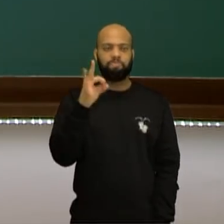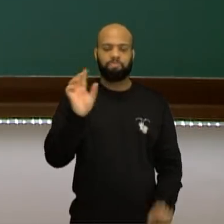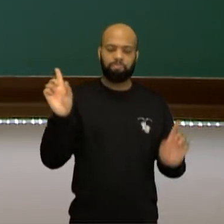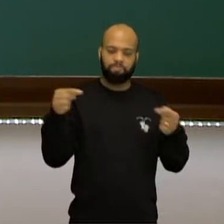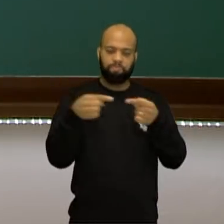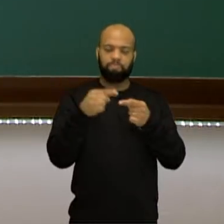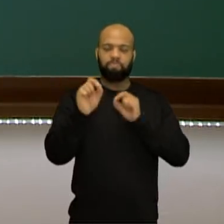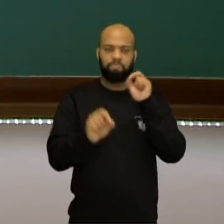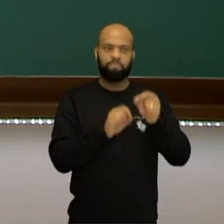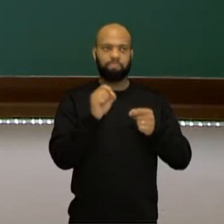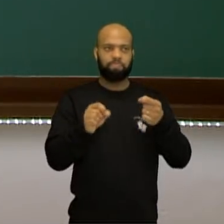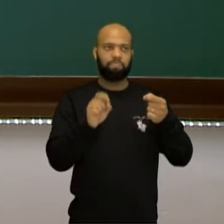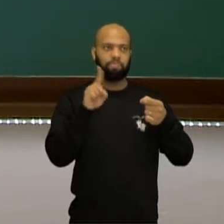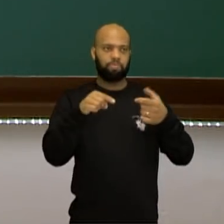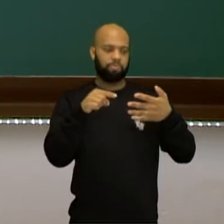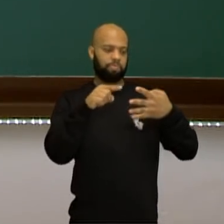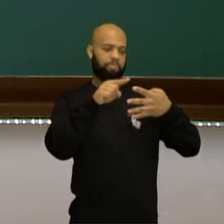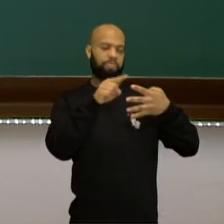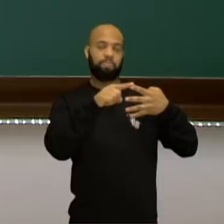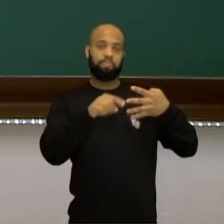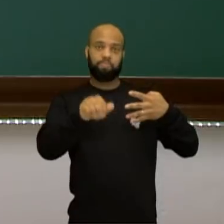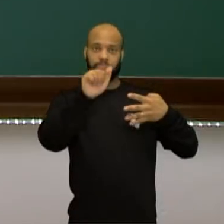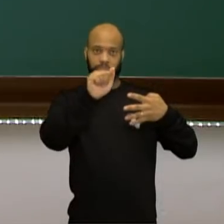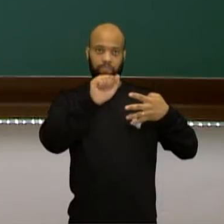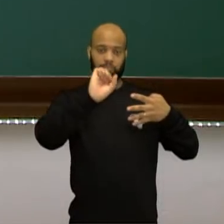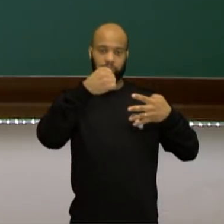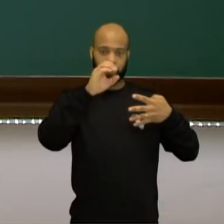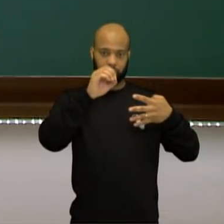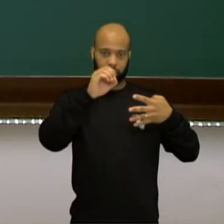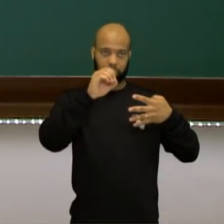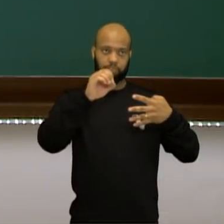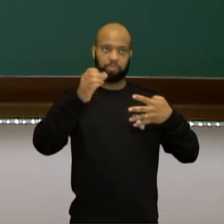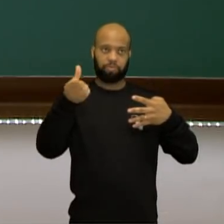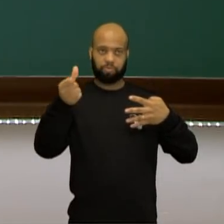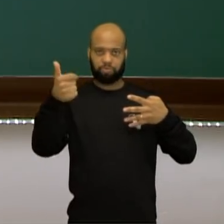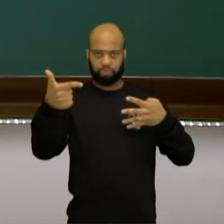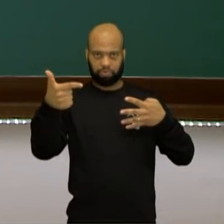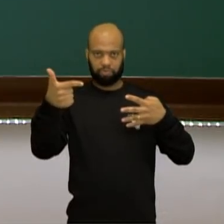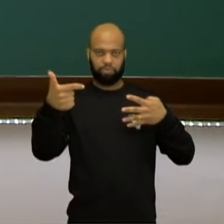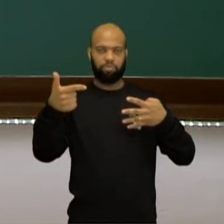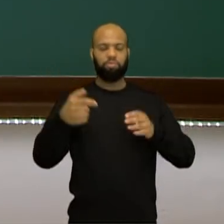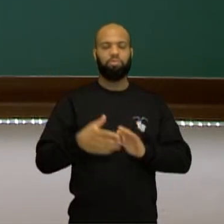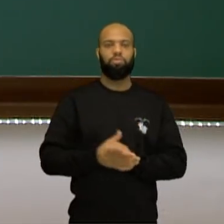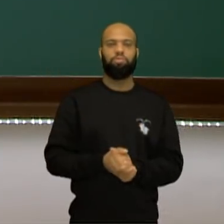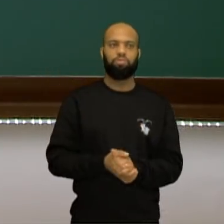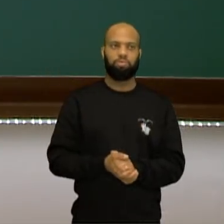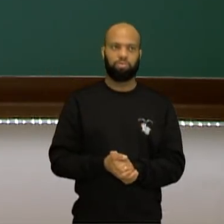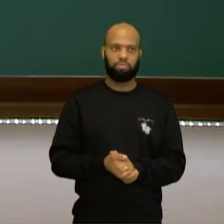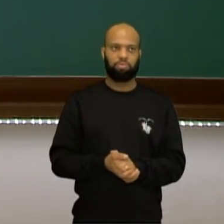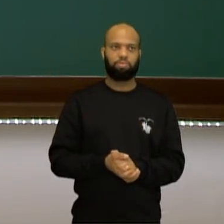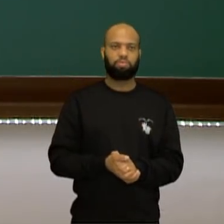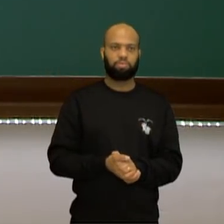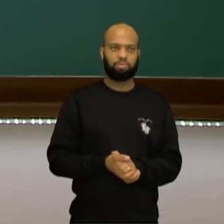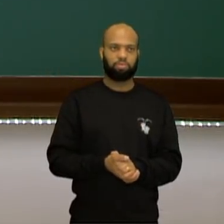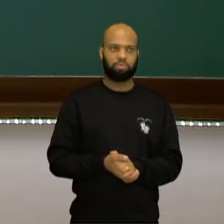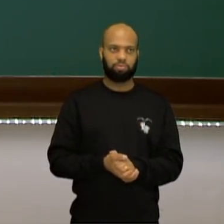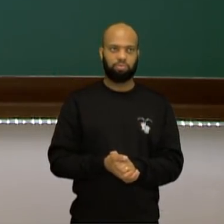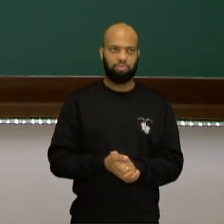dá as respostas seria a letra A, Platão com 80 anos e Aristóteles com 62 anos.